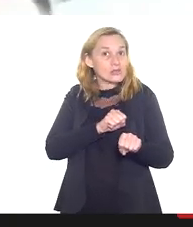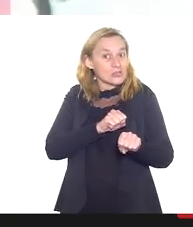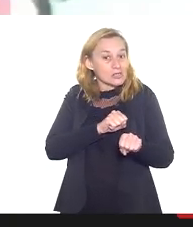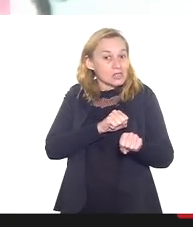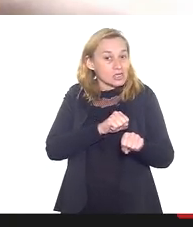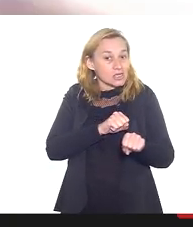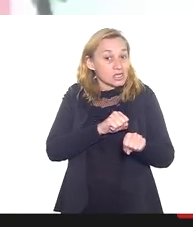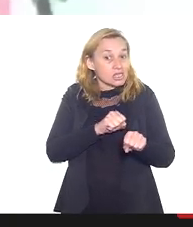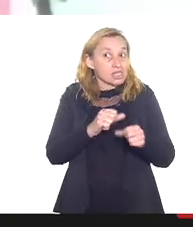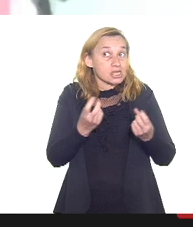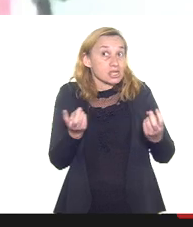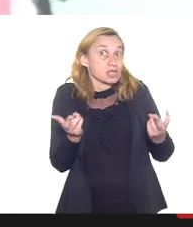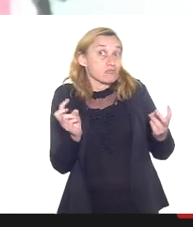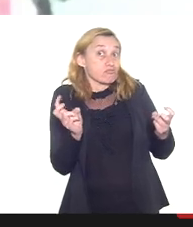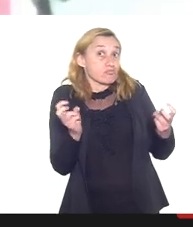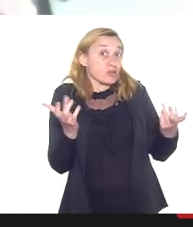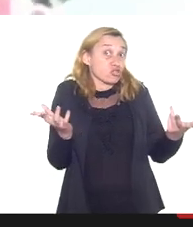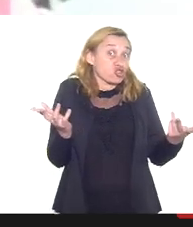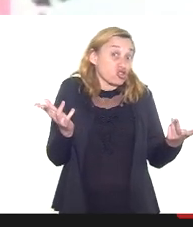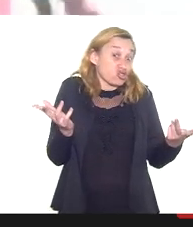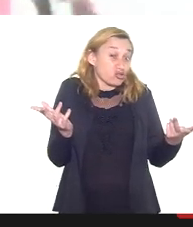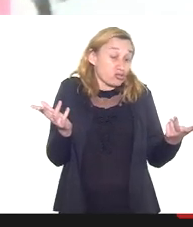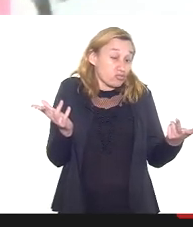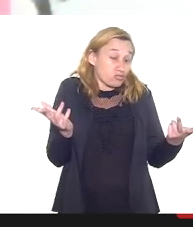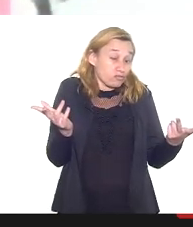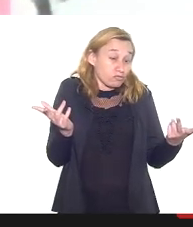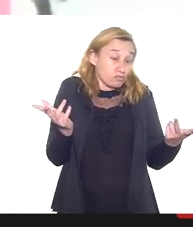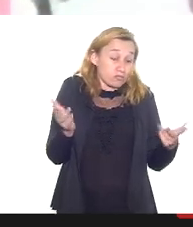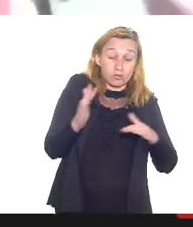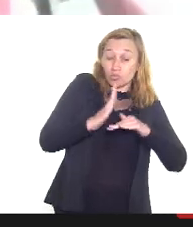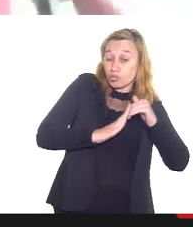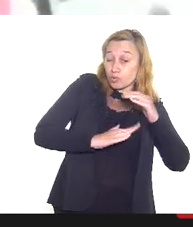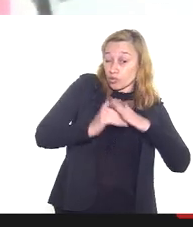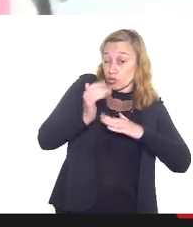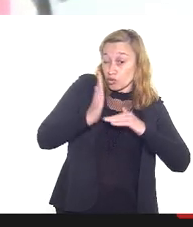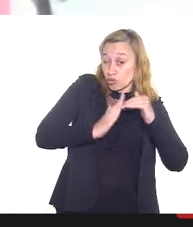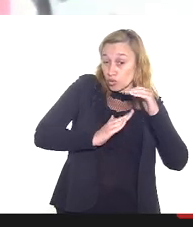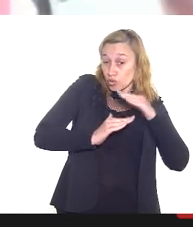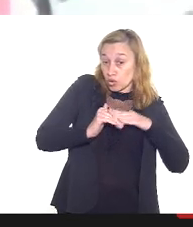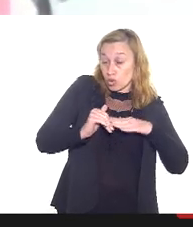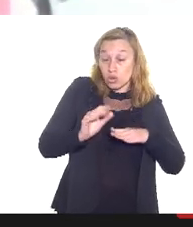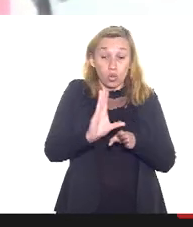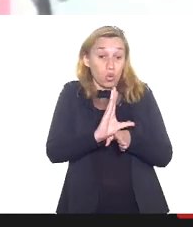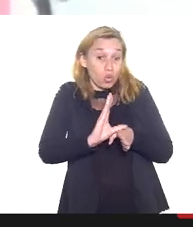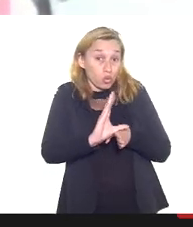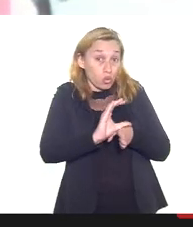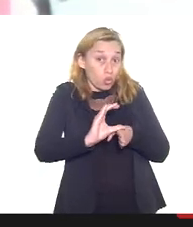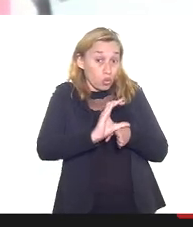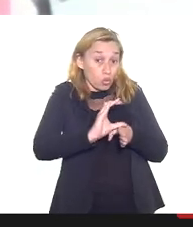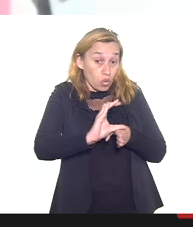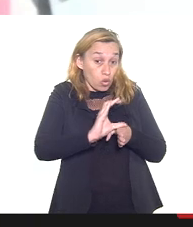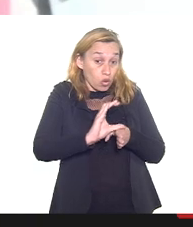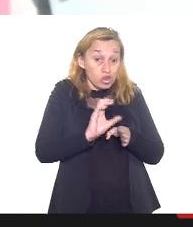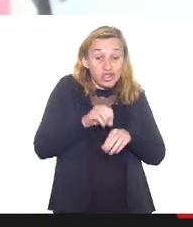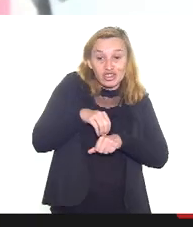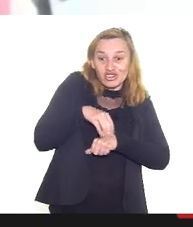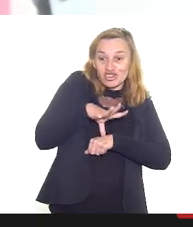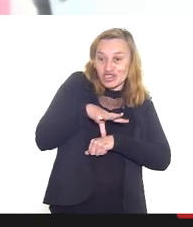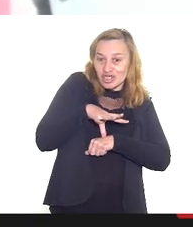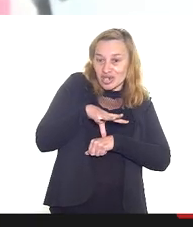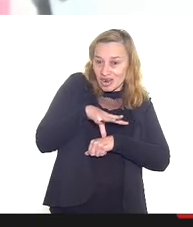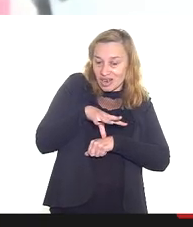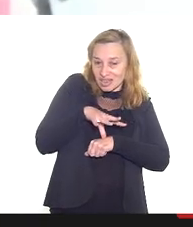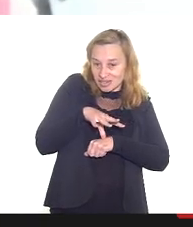em termos de profissionais, conselheiros que eram indicados